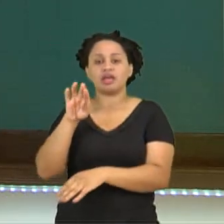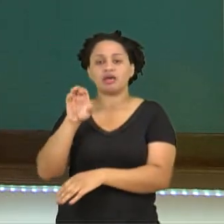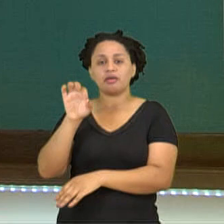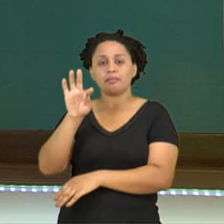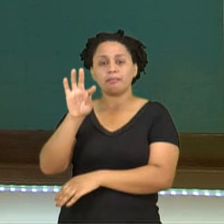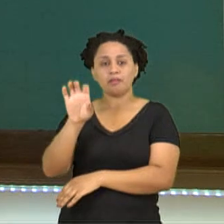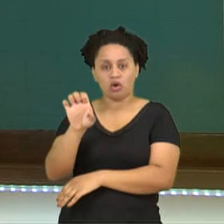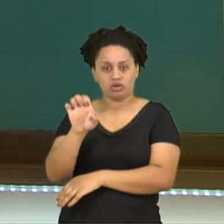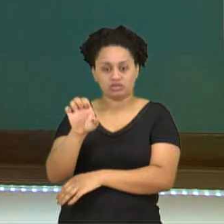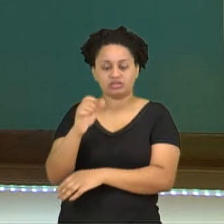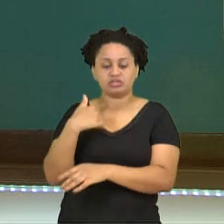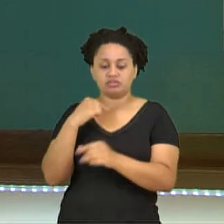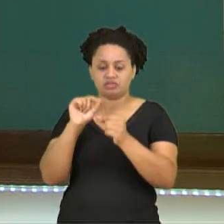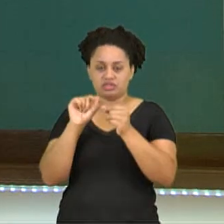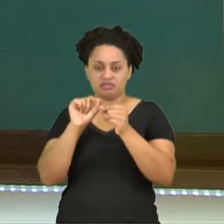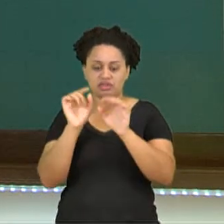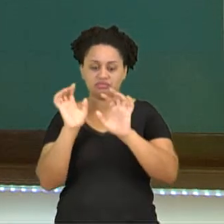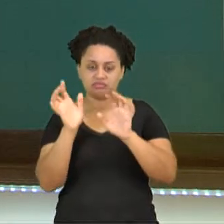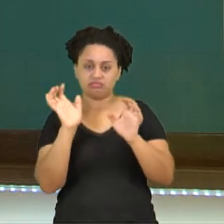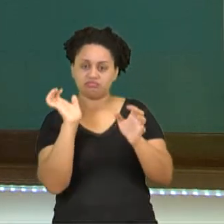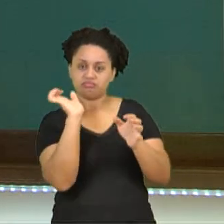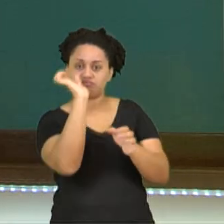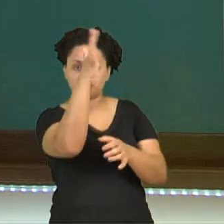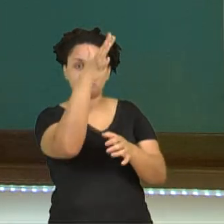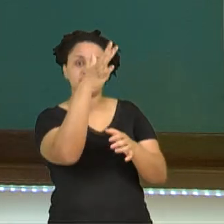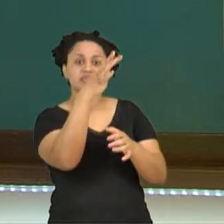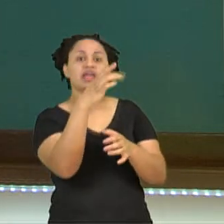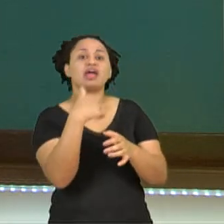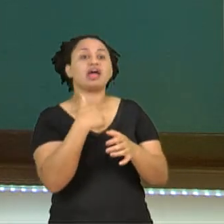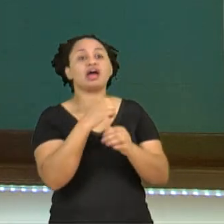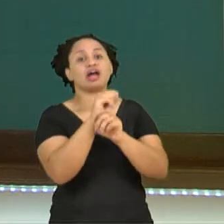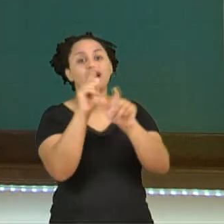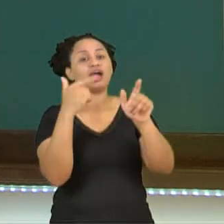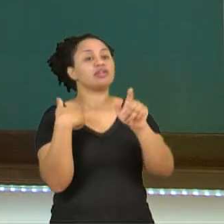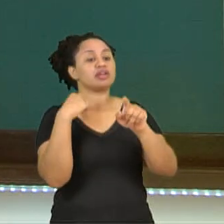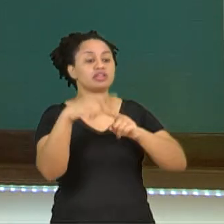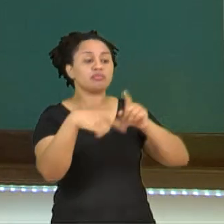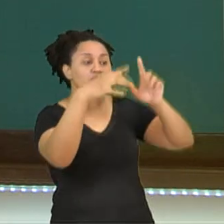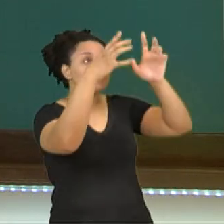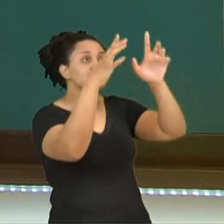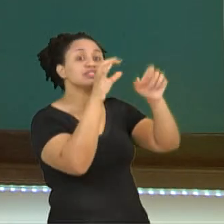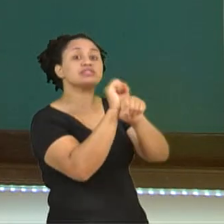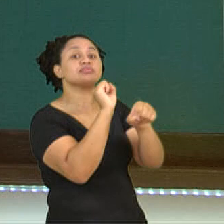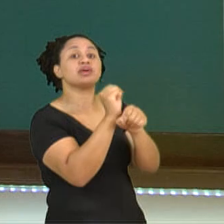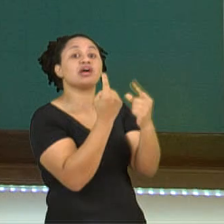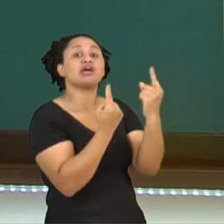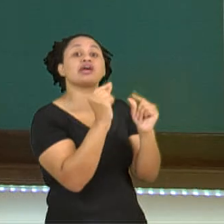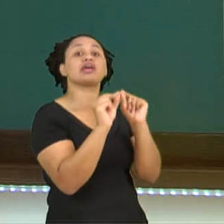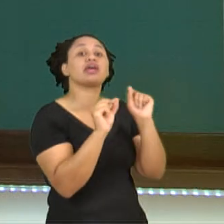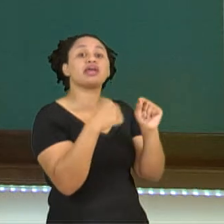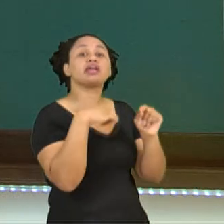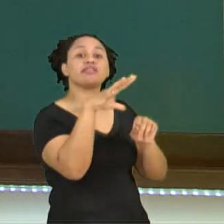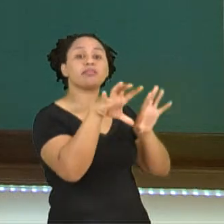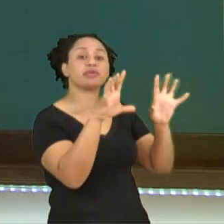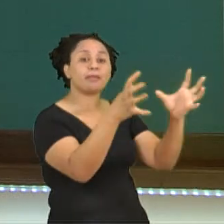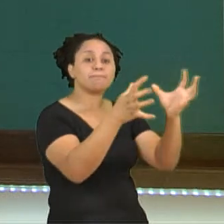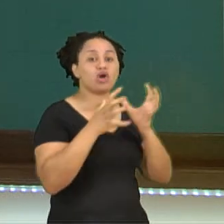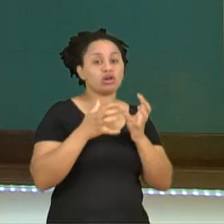esse arremesso, claro que os atletas vão disputar essa bola, por isso que